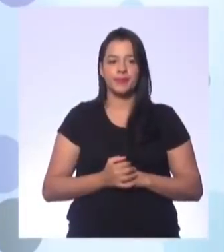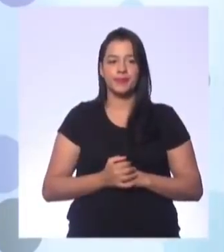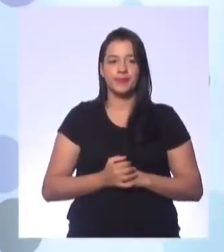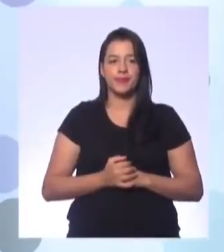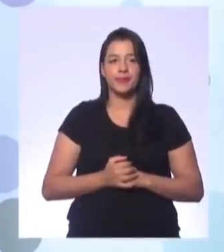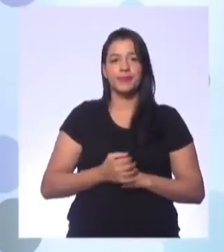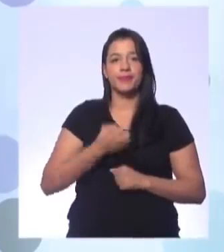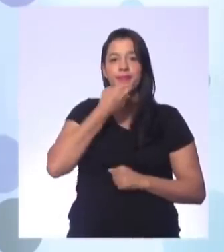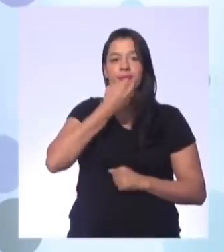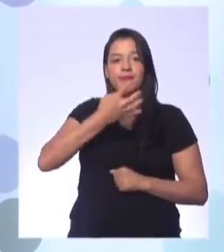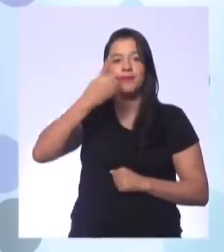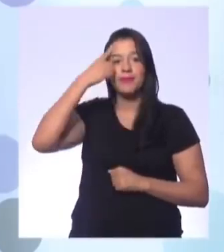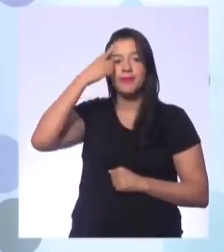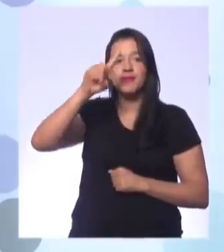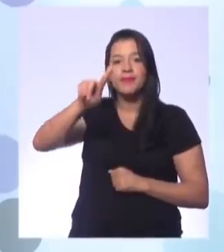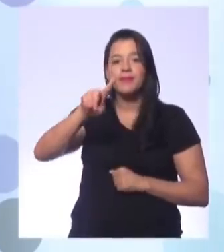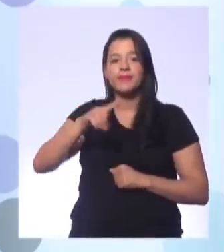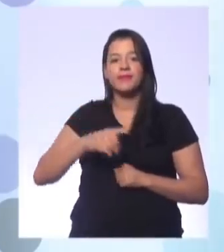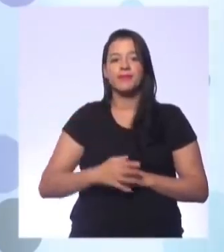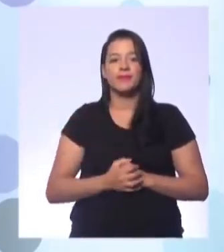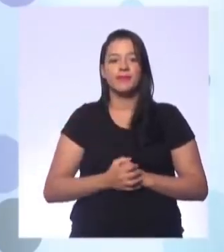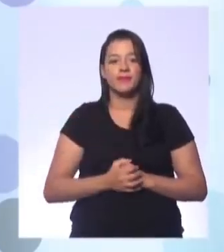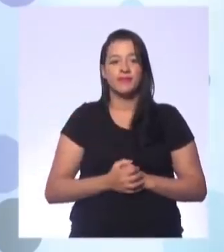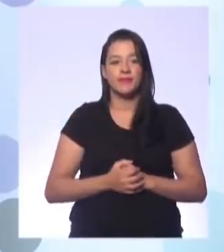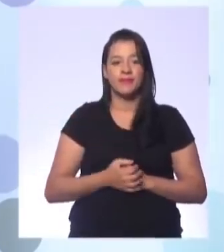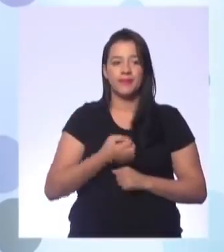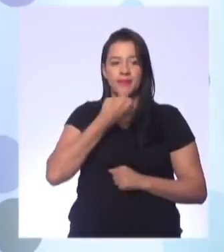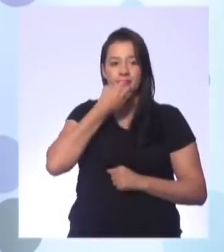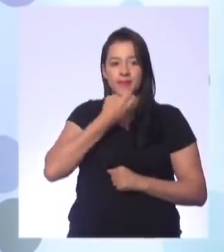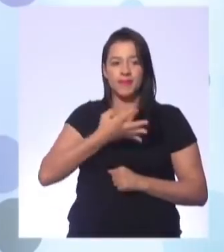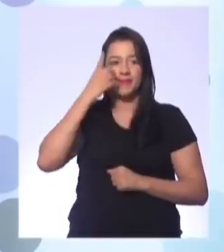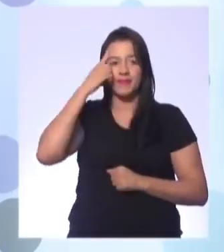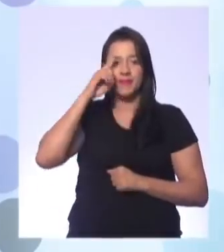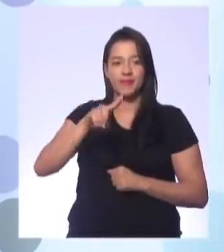Oi bom dia o bom dia